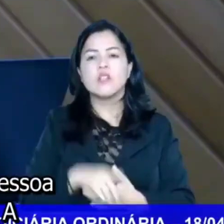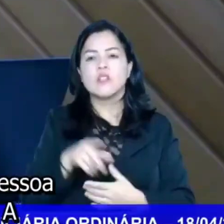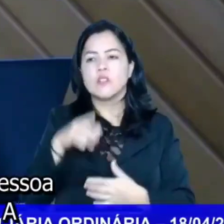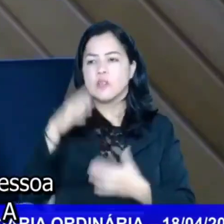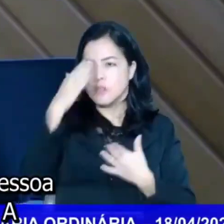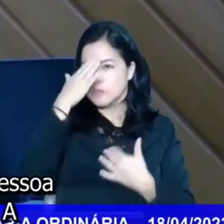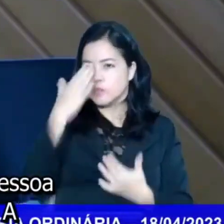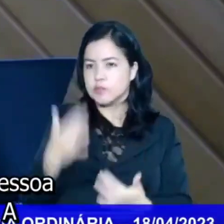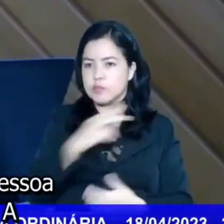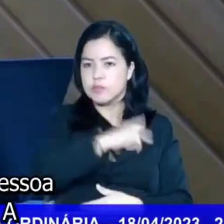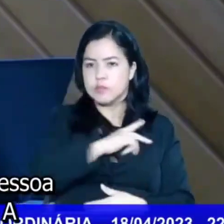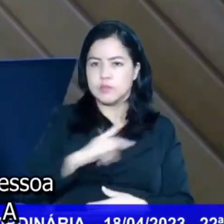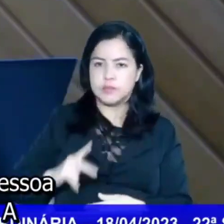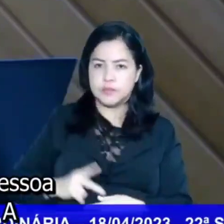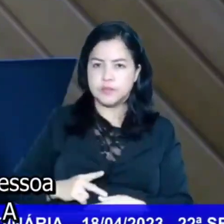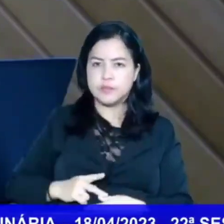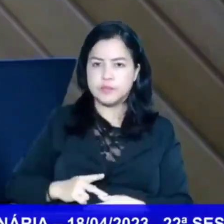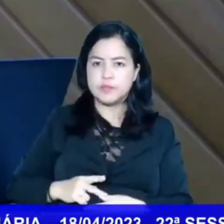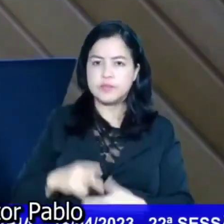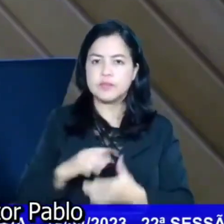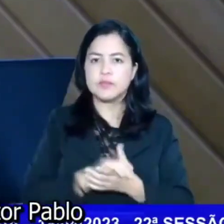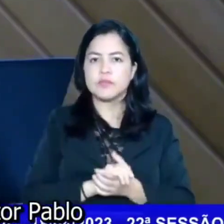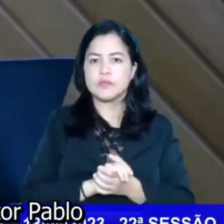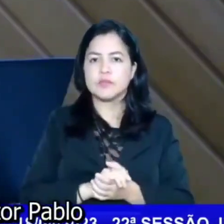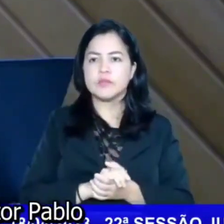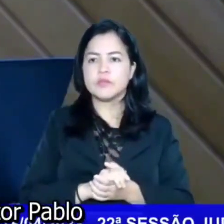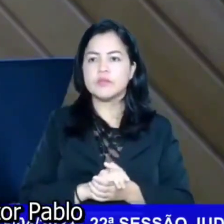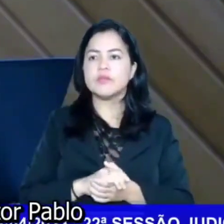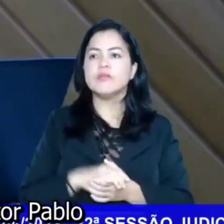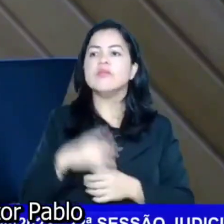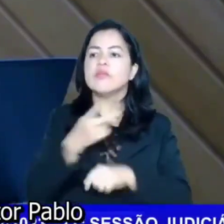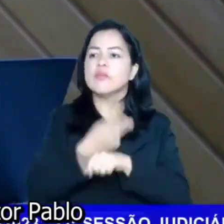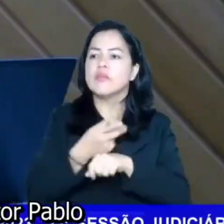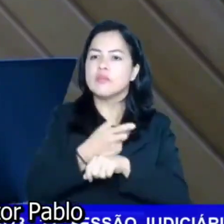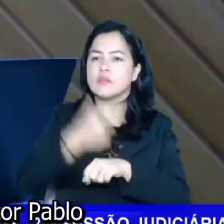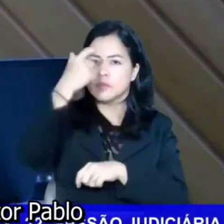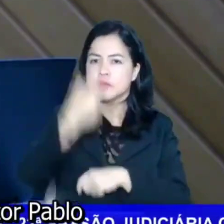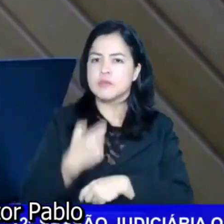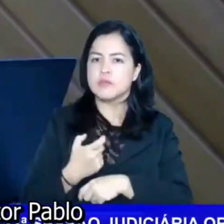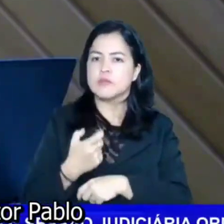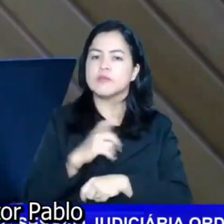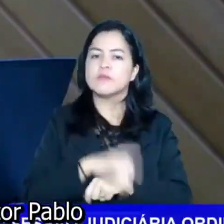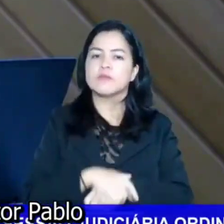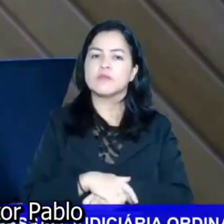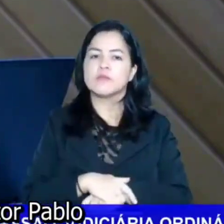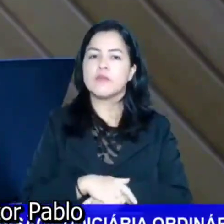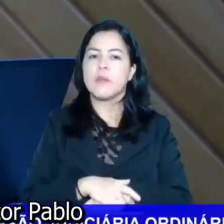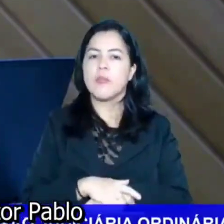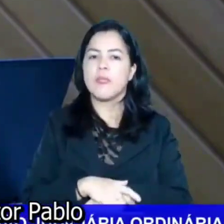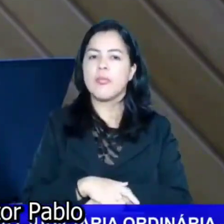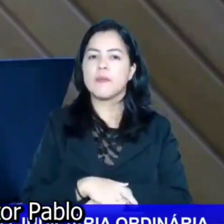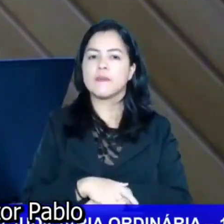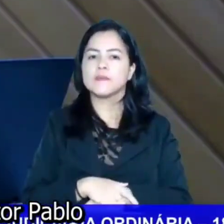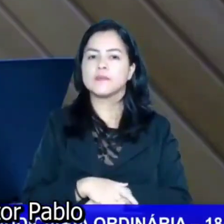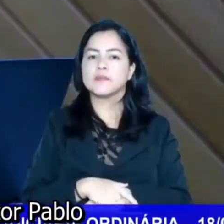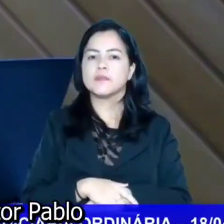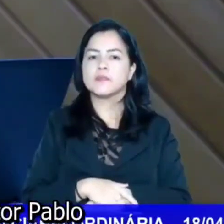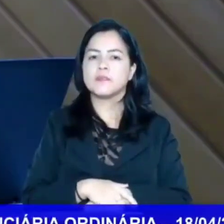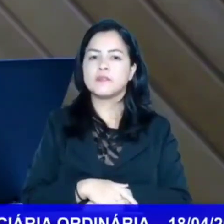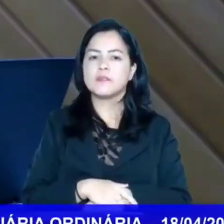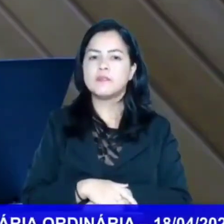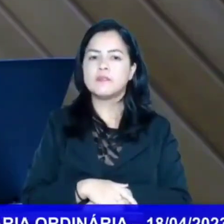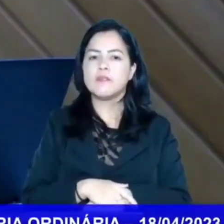seu presidente, doutor João Lages, a procuradoria, na pessoa do procurador, doutor Pablo. E,